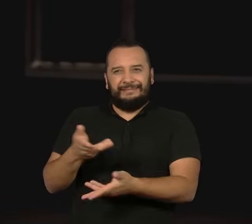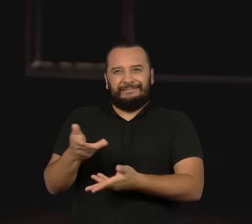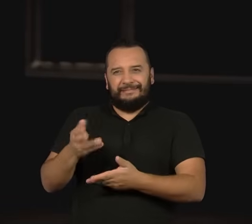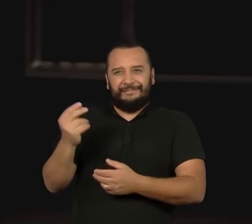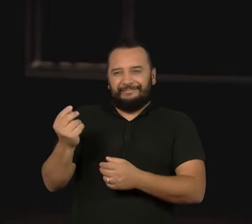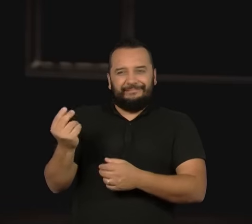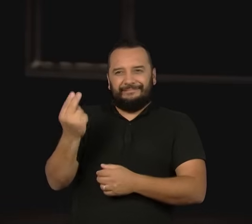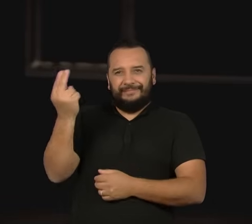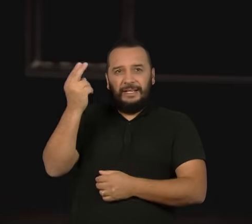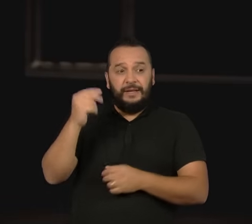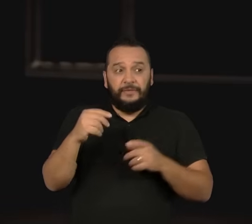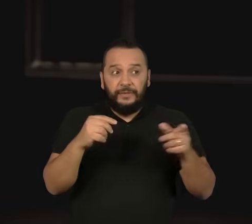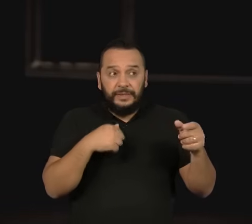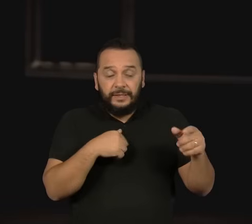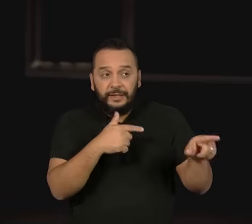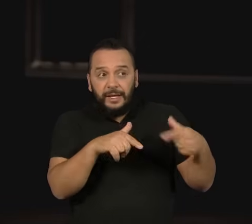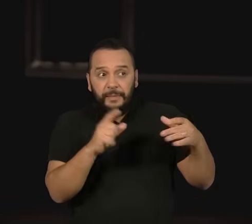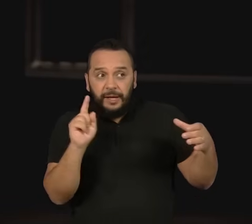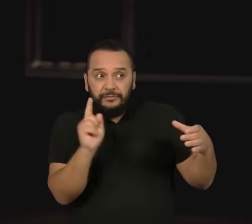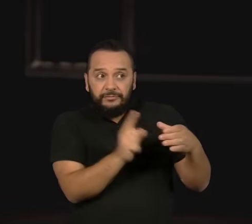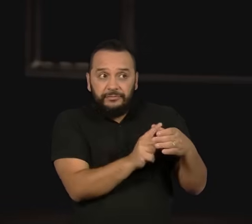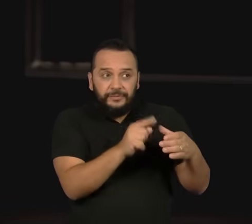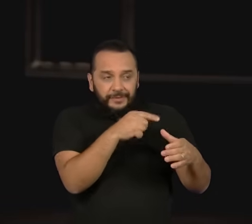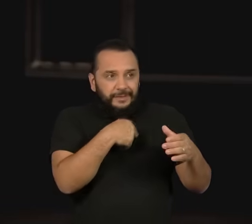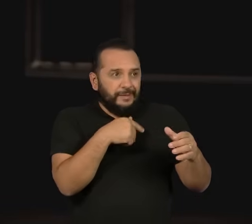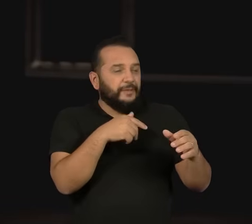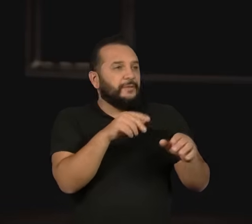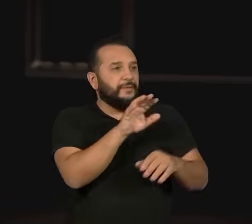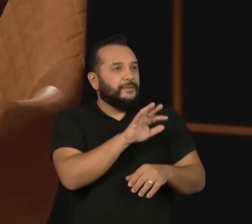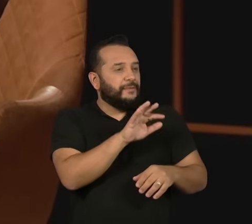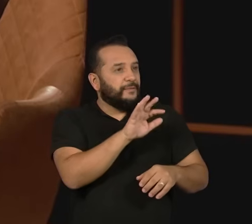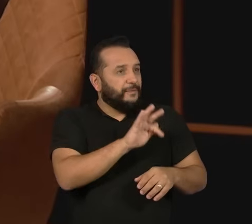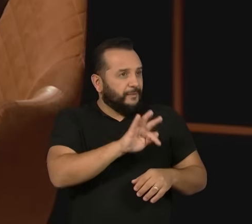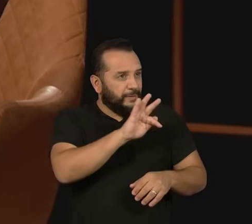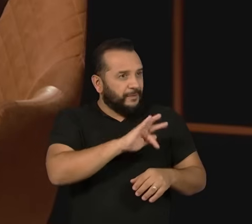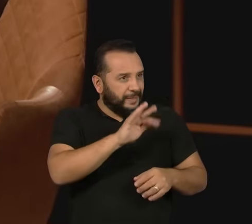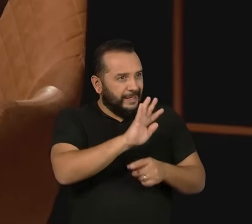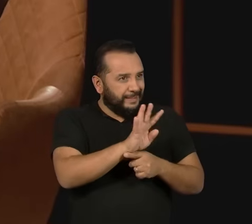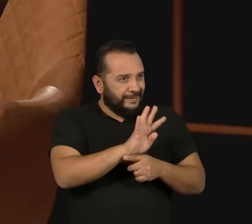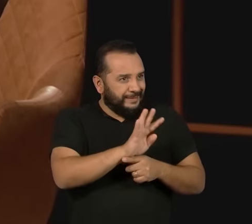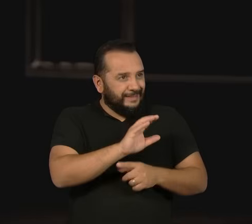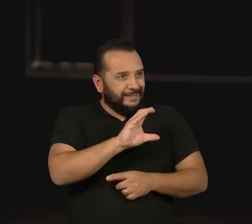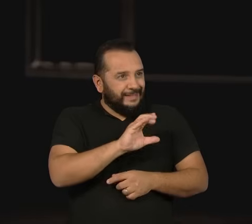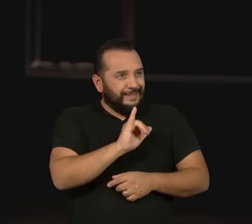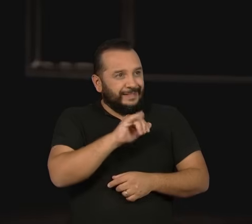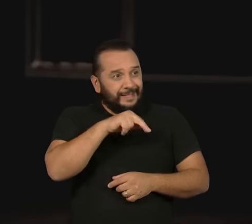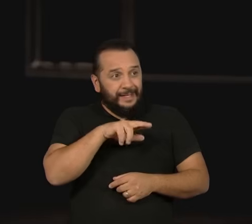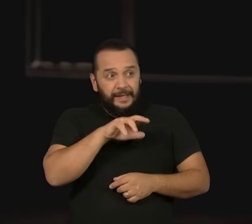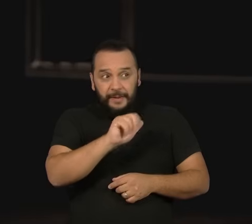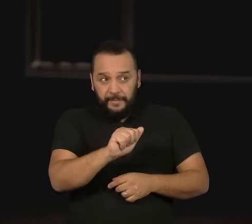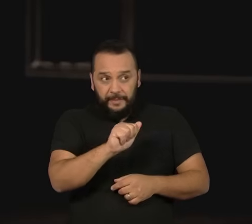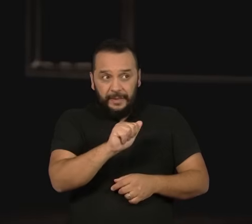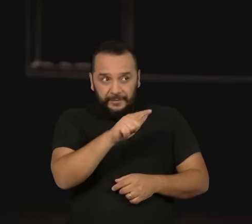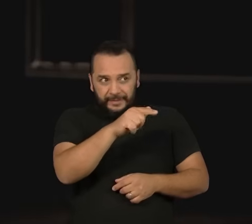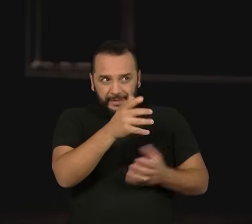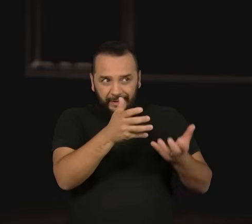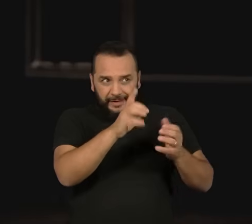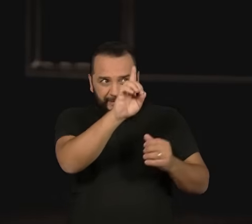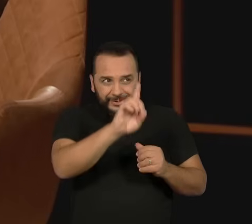encaixar em algum ofício, você foi parar na faculdade de cinema. Queria ser diretora de